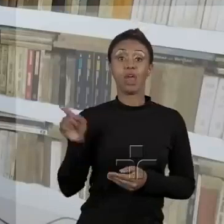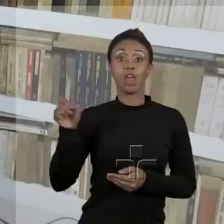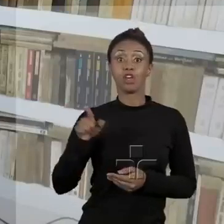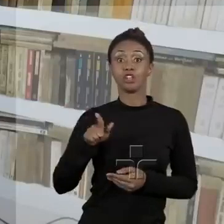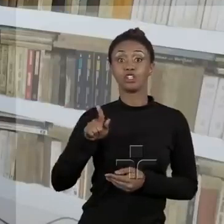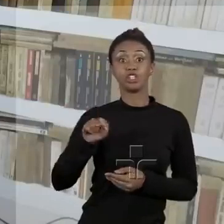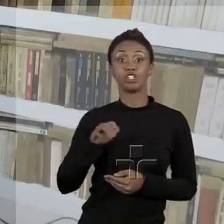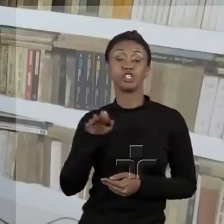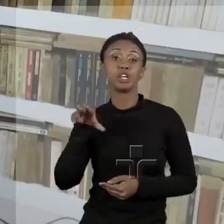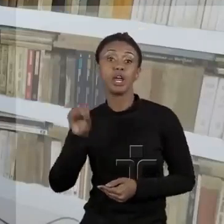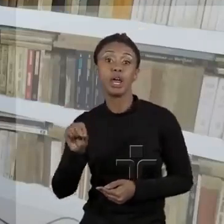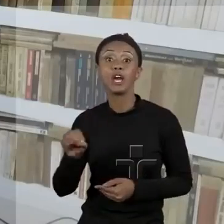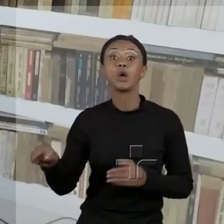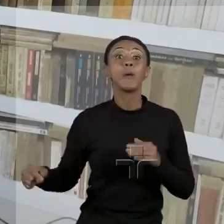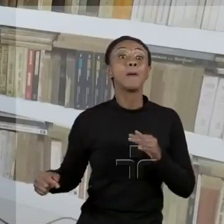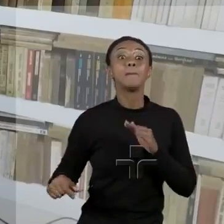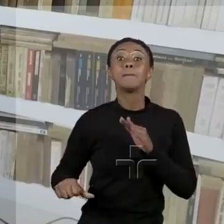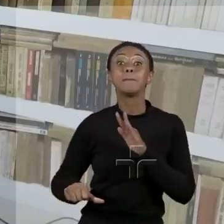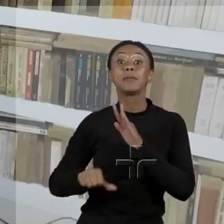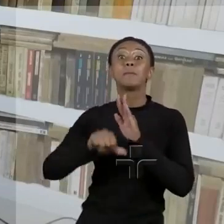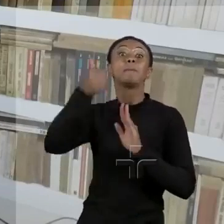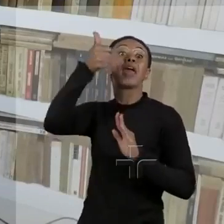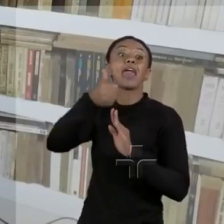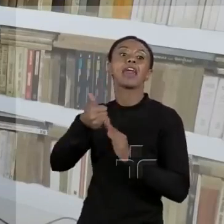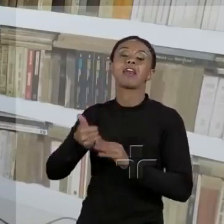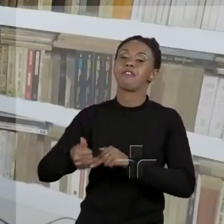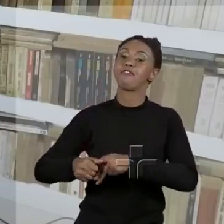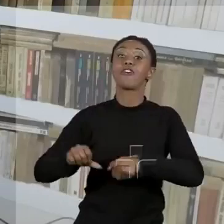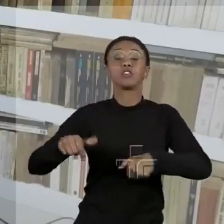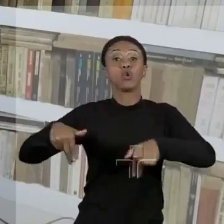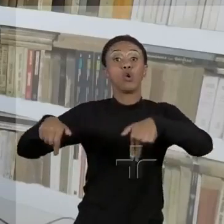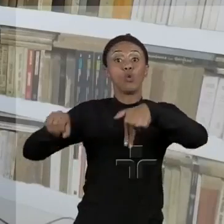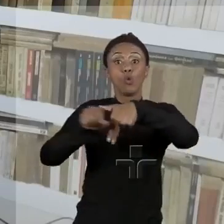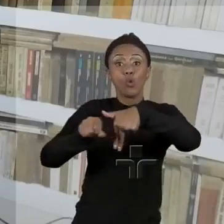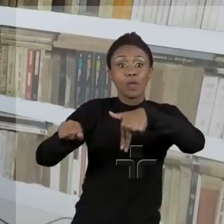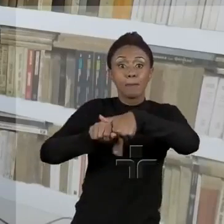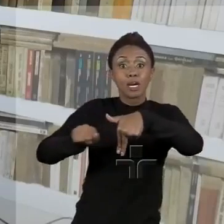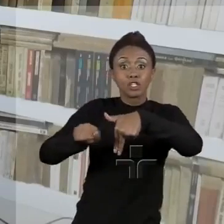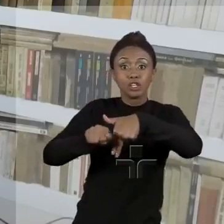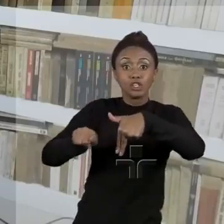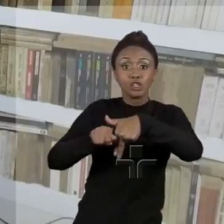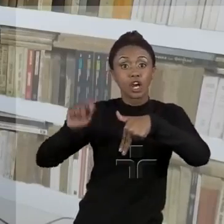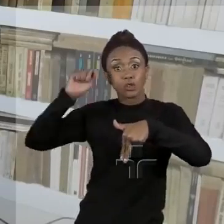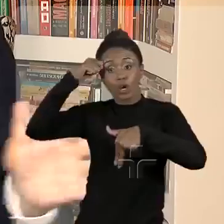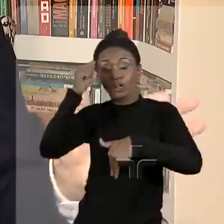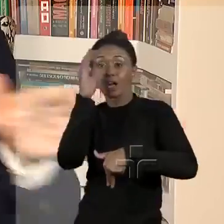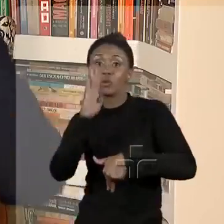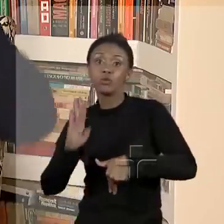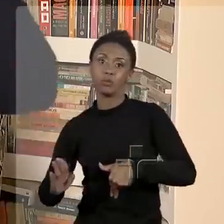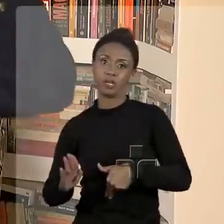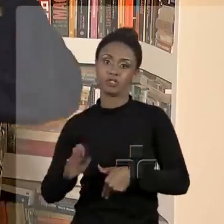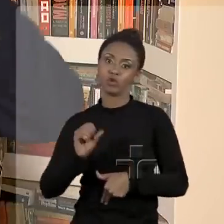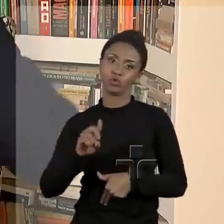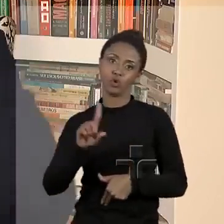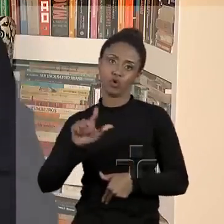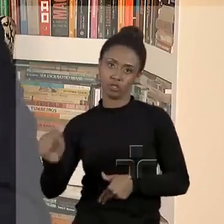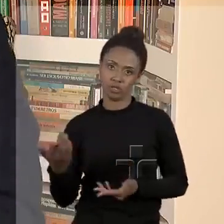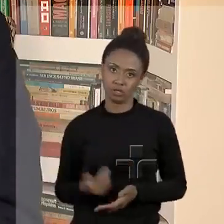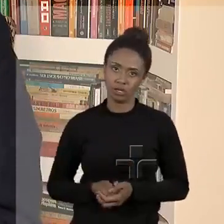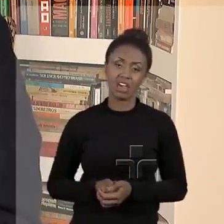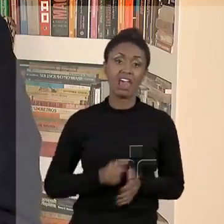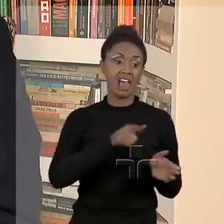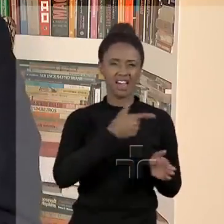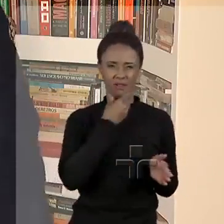o primeiro embaixador negro da história do Brasil, Raimundo Souza Dantas para Gana, não se esqueça. E mandou uma